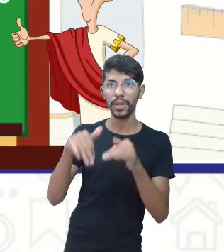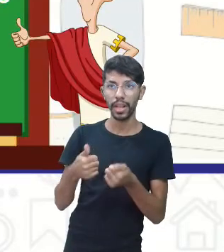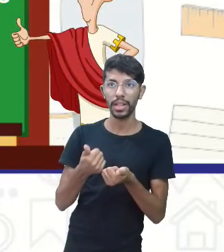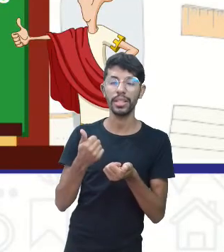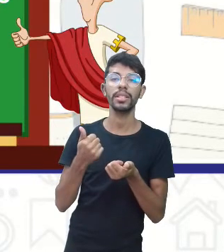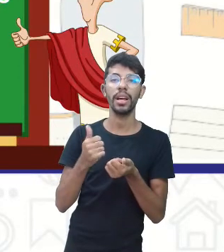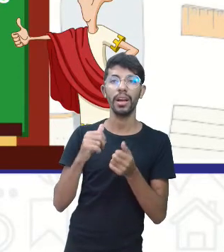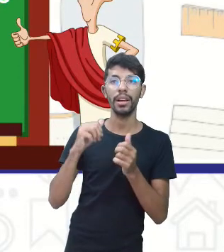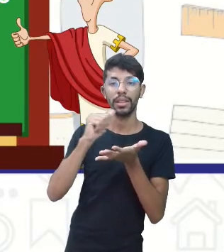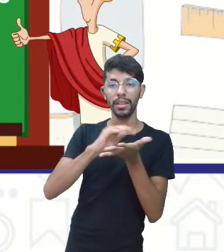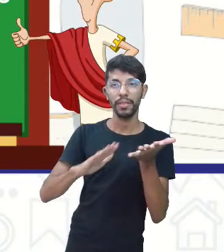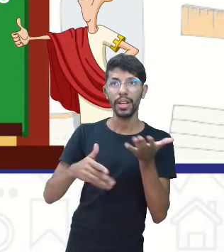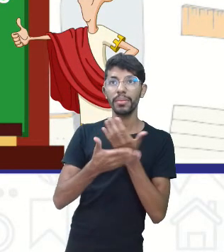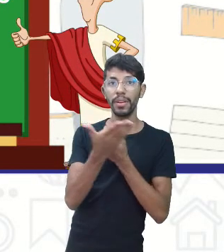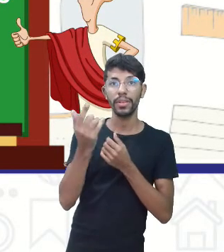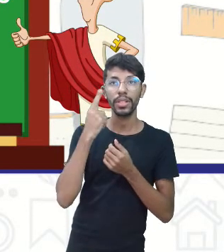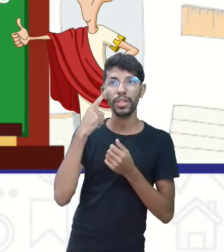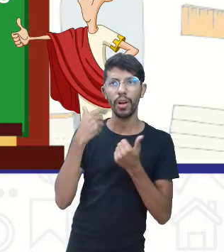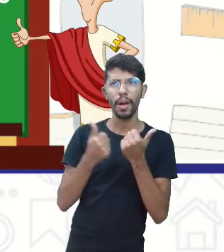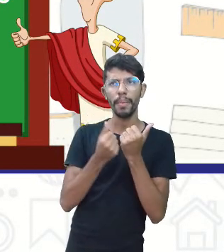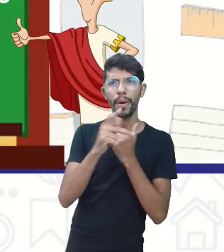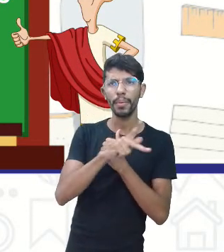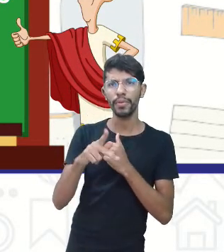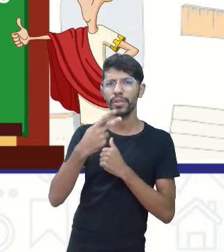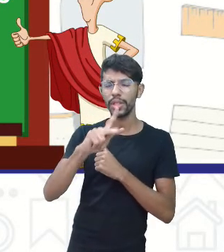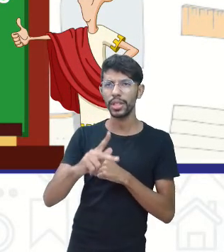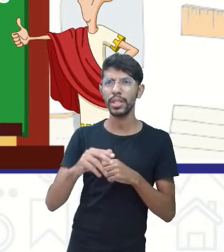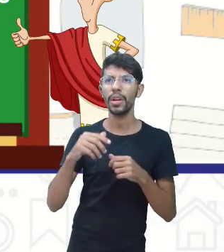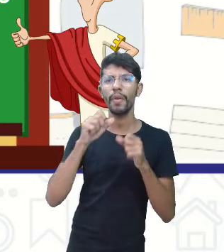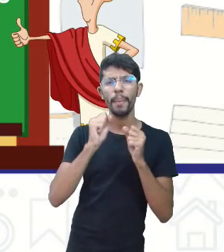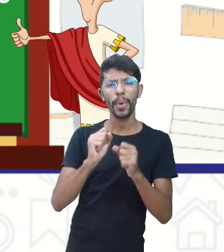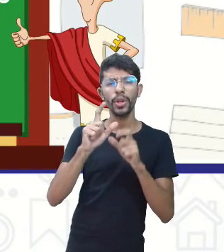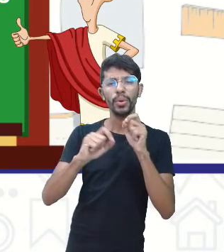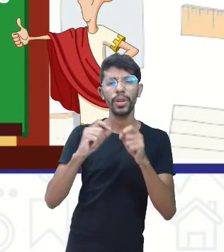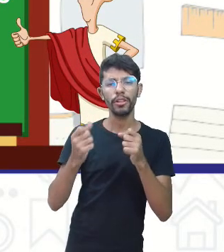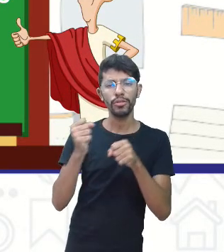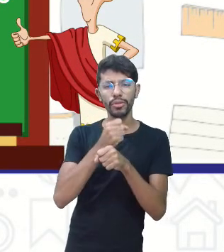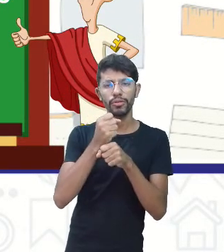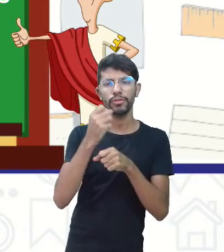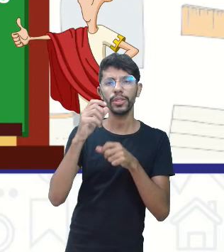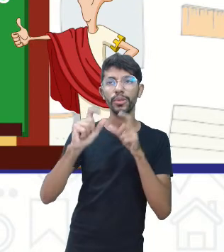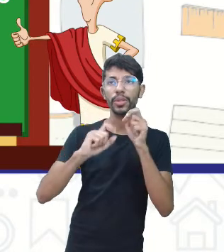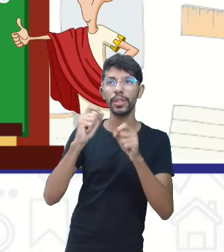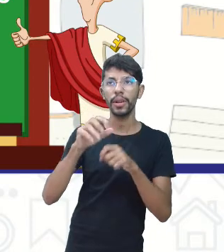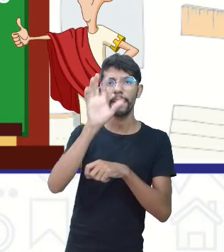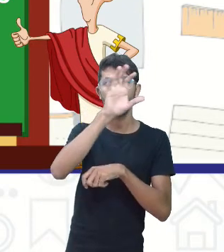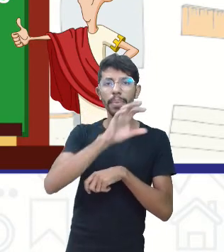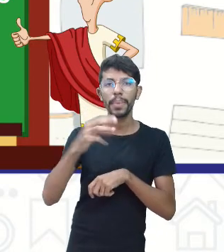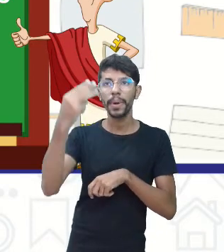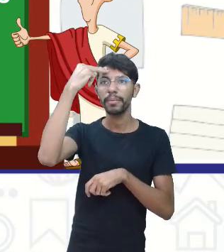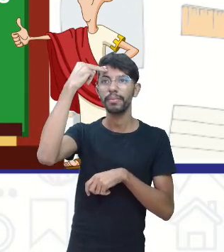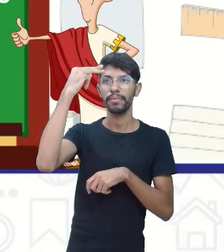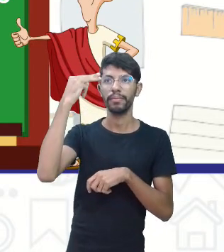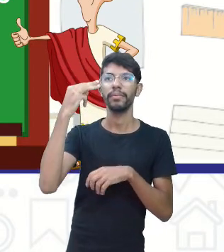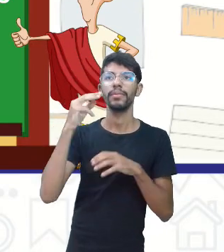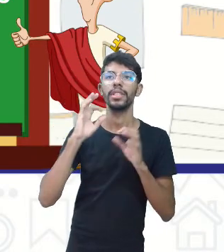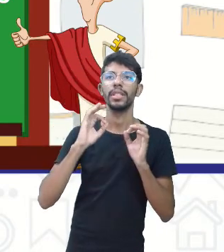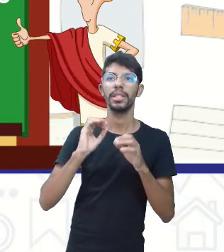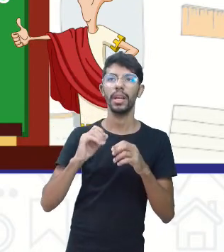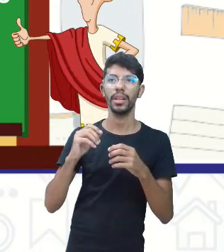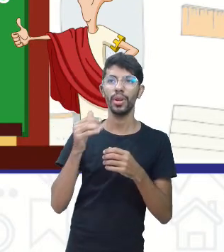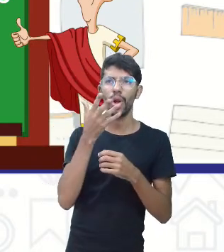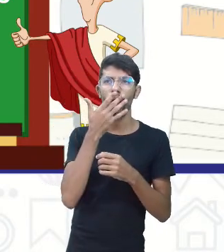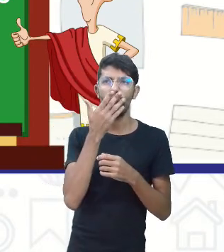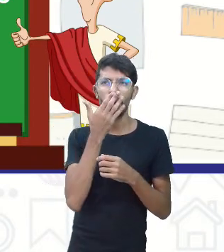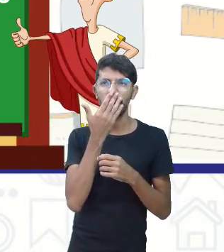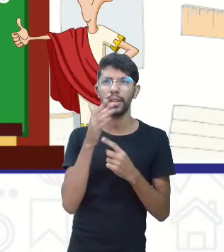da sua professora ou professor, construa um mapa mental bem bacana, colorido, apresentando aí os principais fatores que levaram